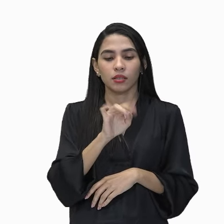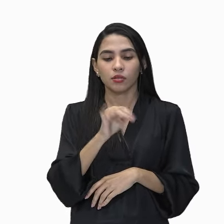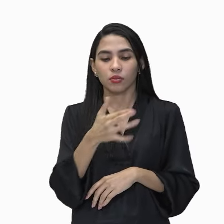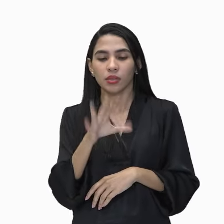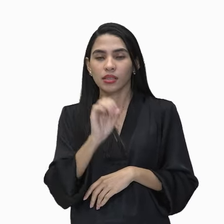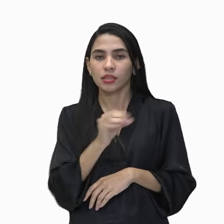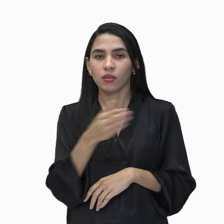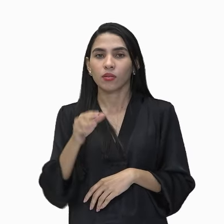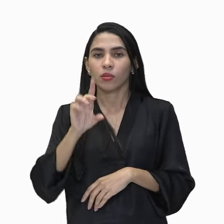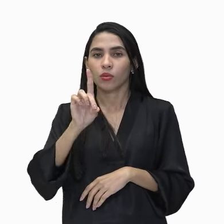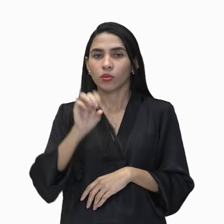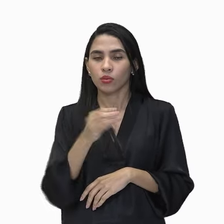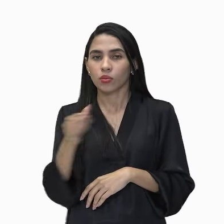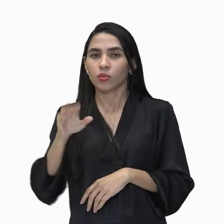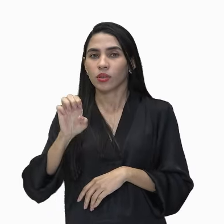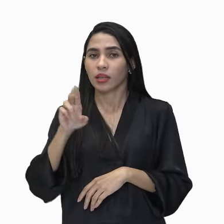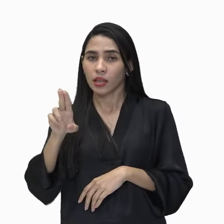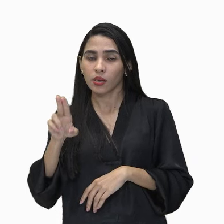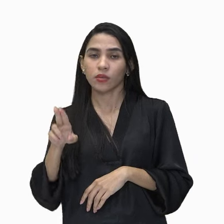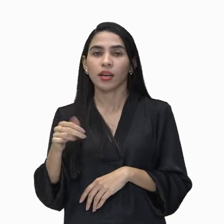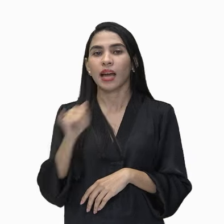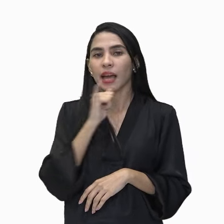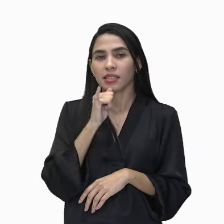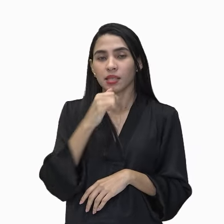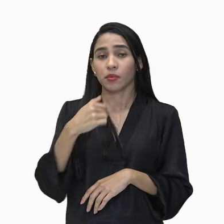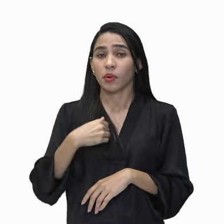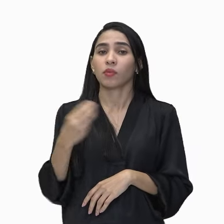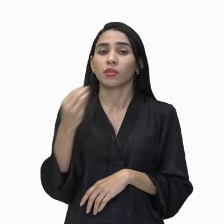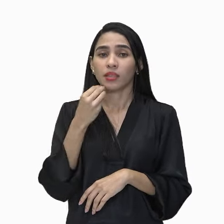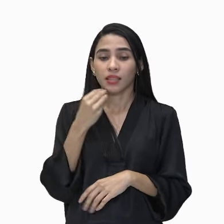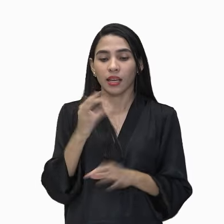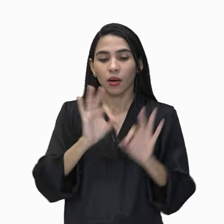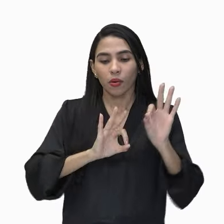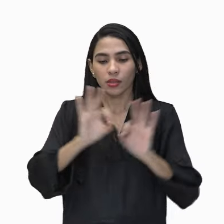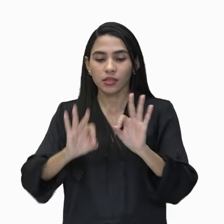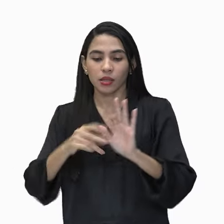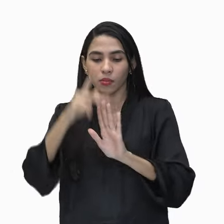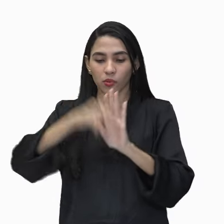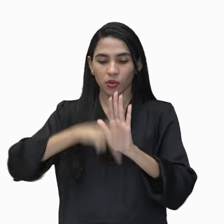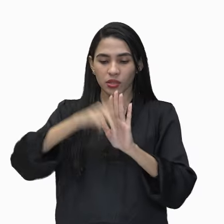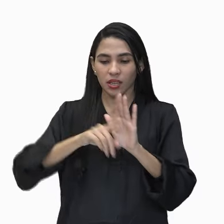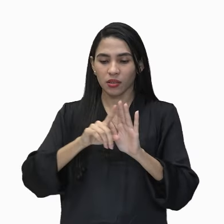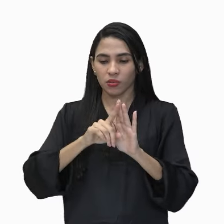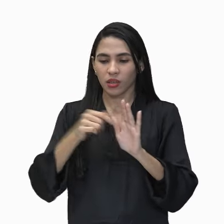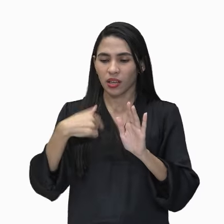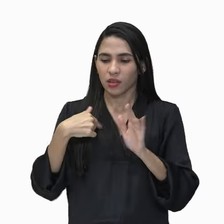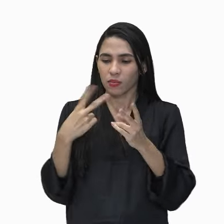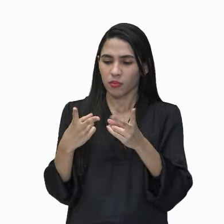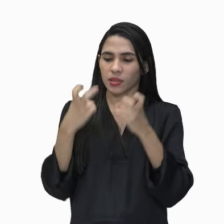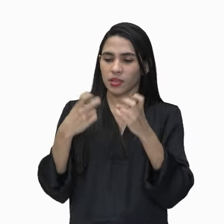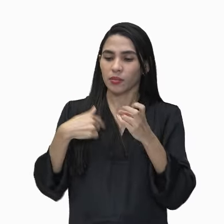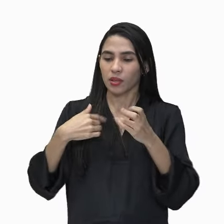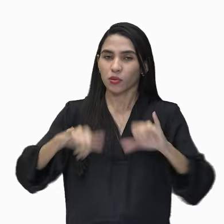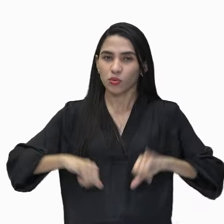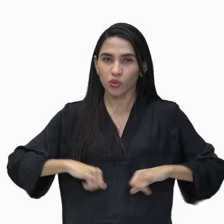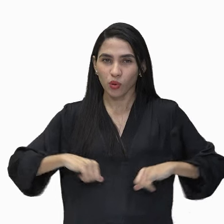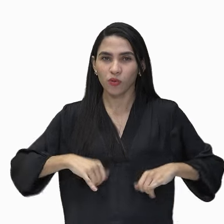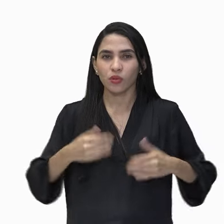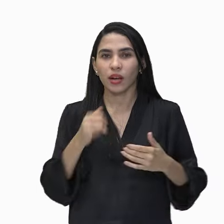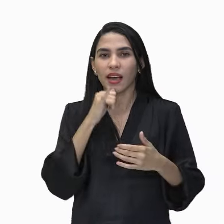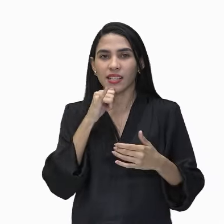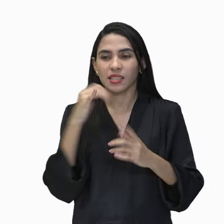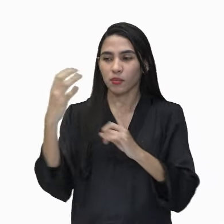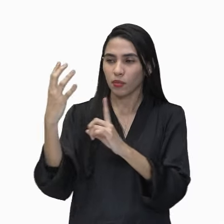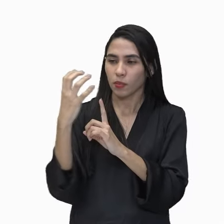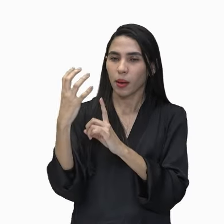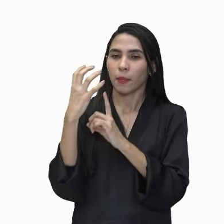que significa isso? Ao tentar realizar o meu projeto, eu começo a sofrer essas interferências desses